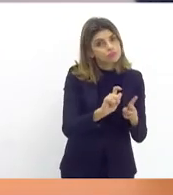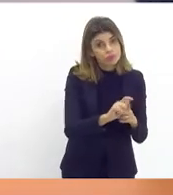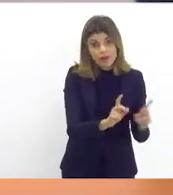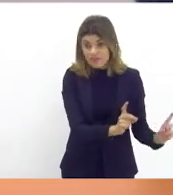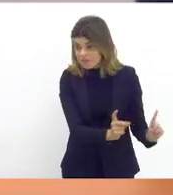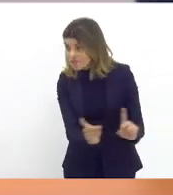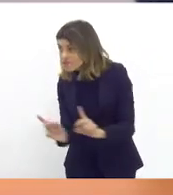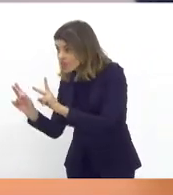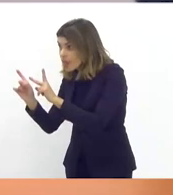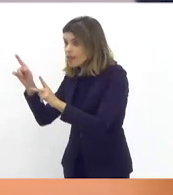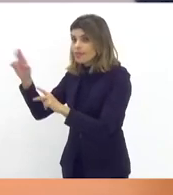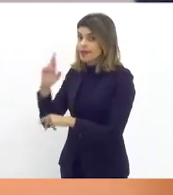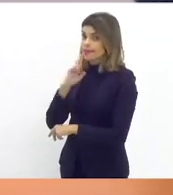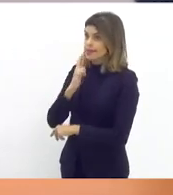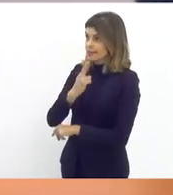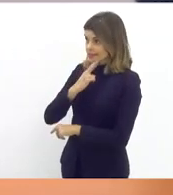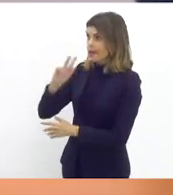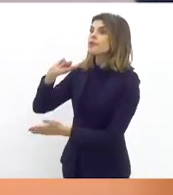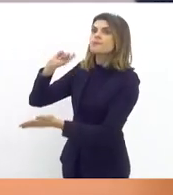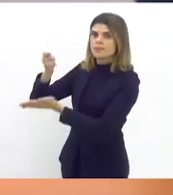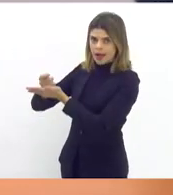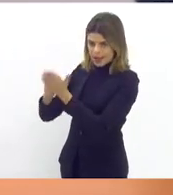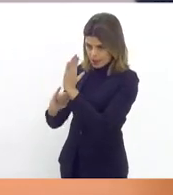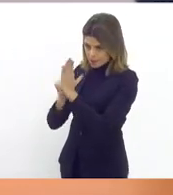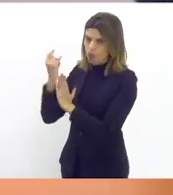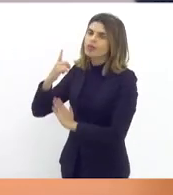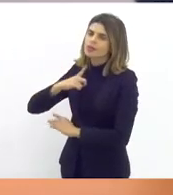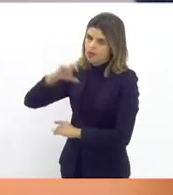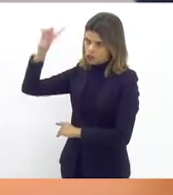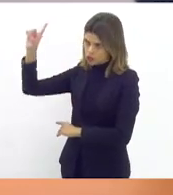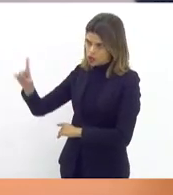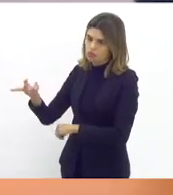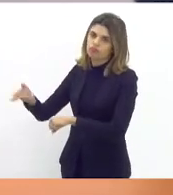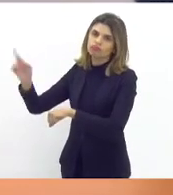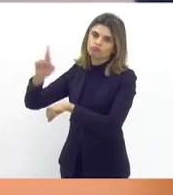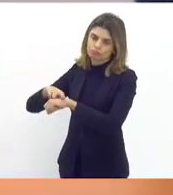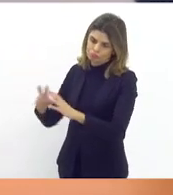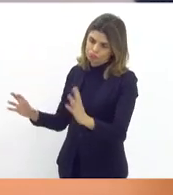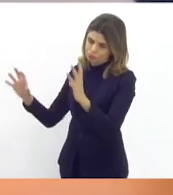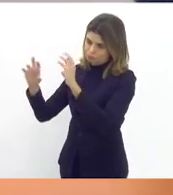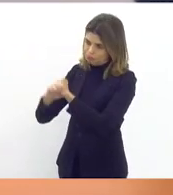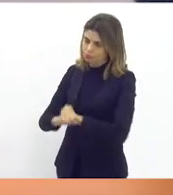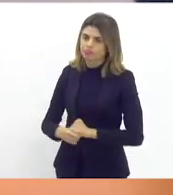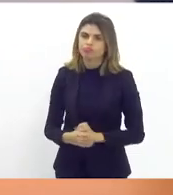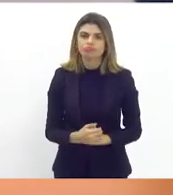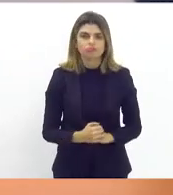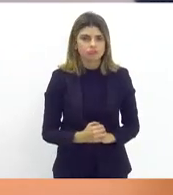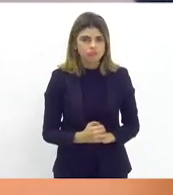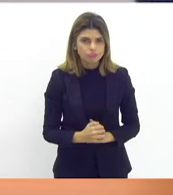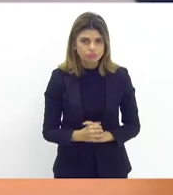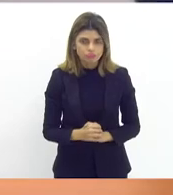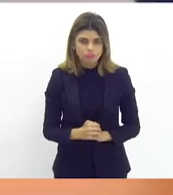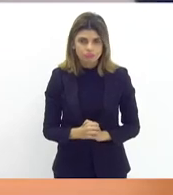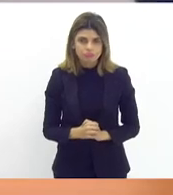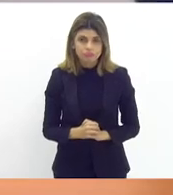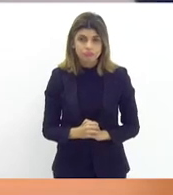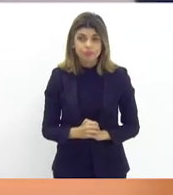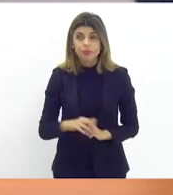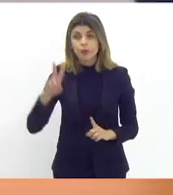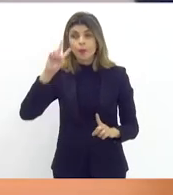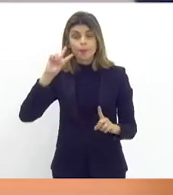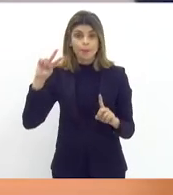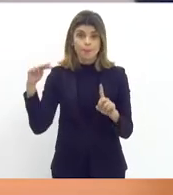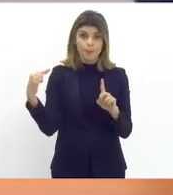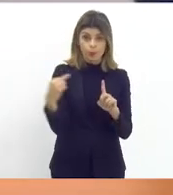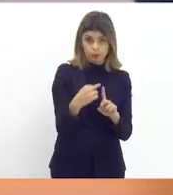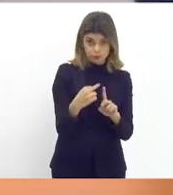para alguém que é contribuinte do imposto, dá direito ao crédito, a um crédito presumido. Então, no fundo, do ponto de vista de se